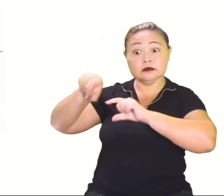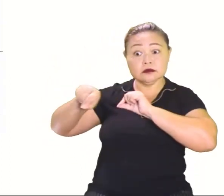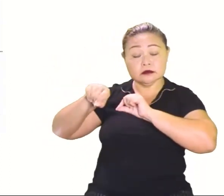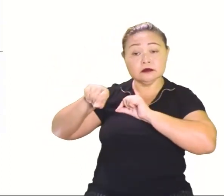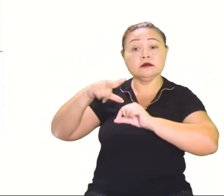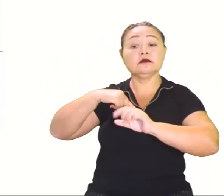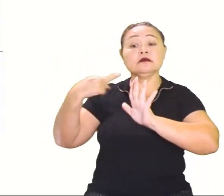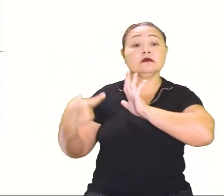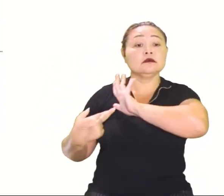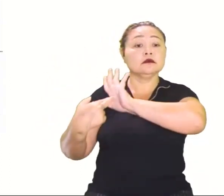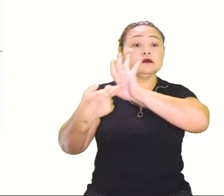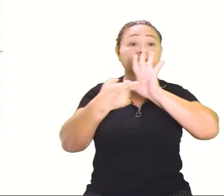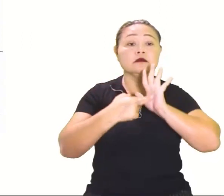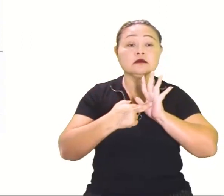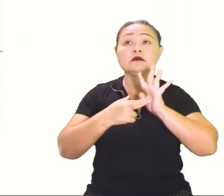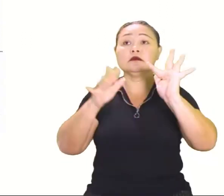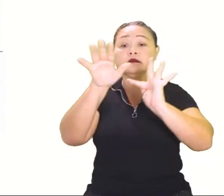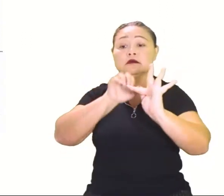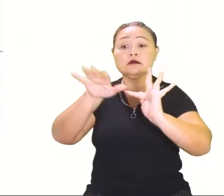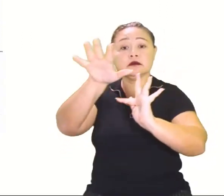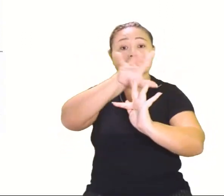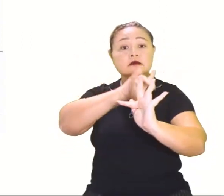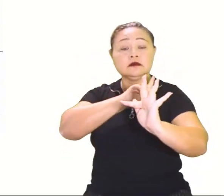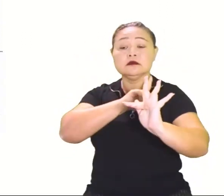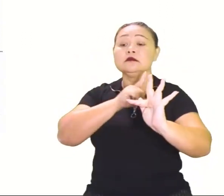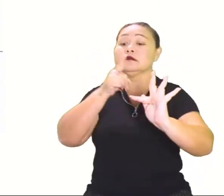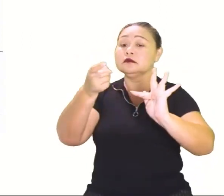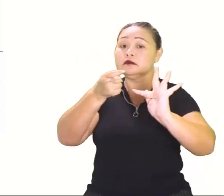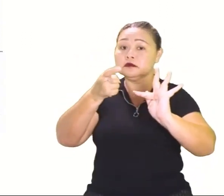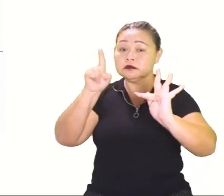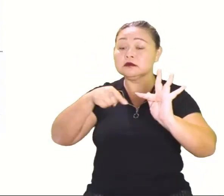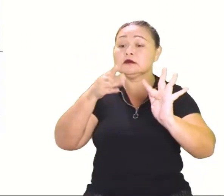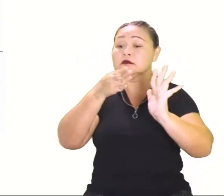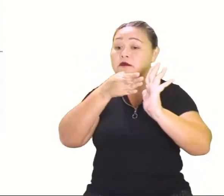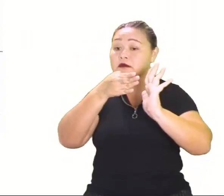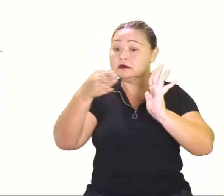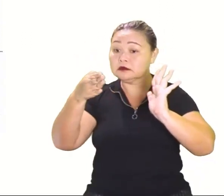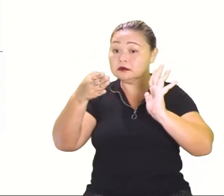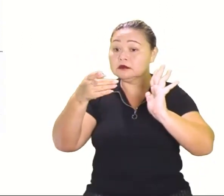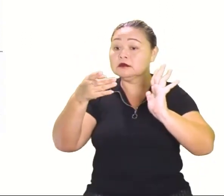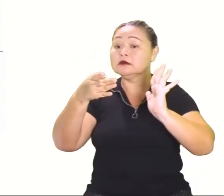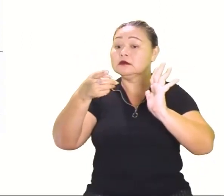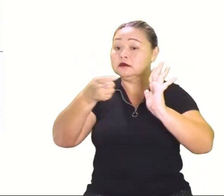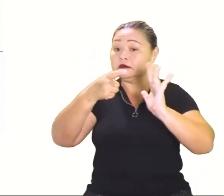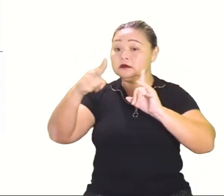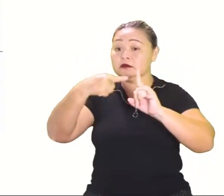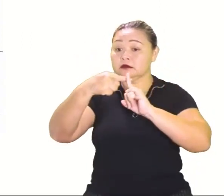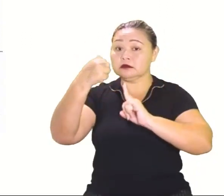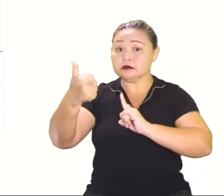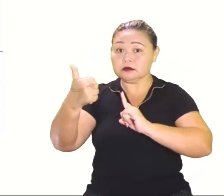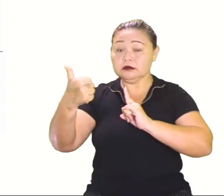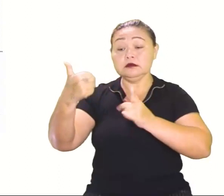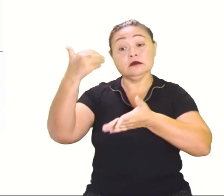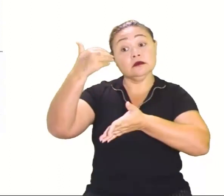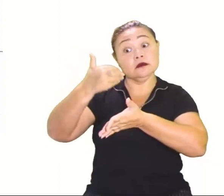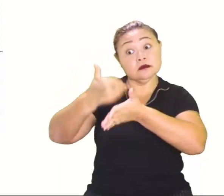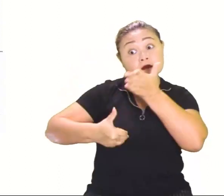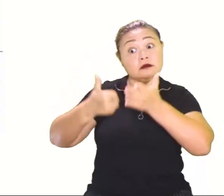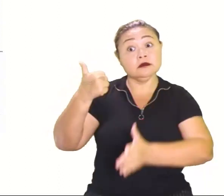opções representa o gráfico da função f de x igual módulo de x mais